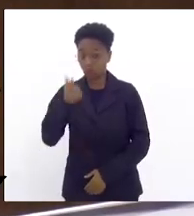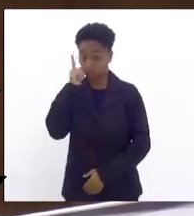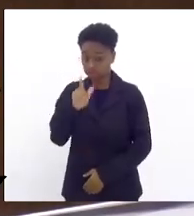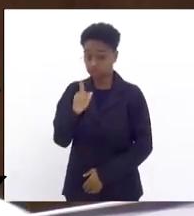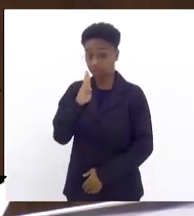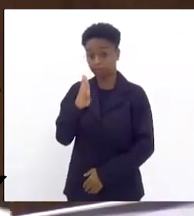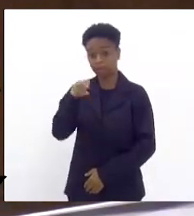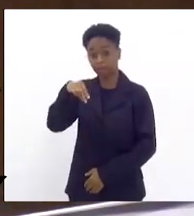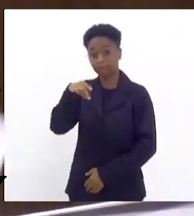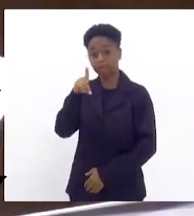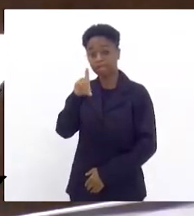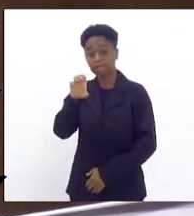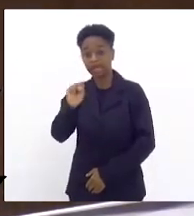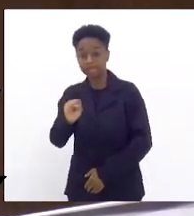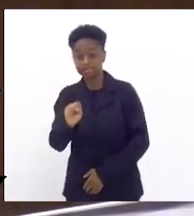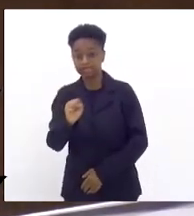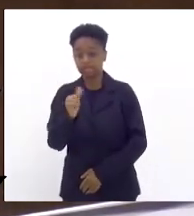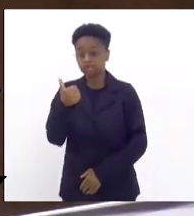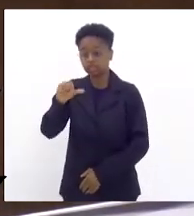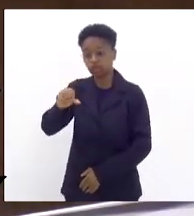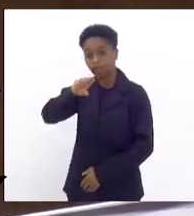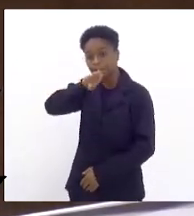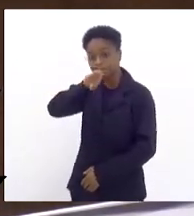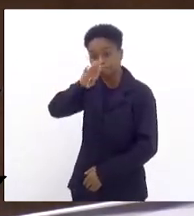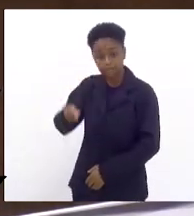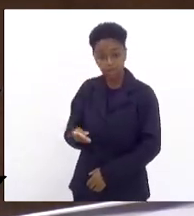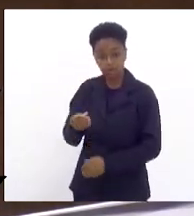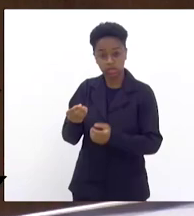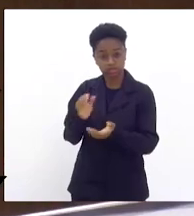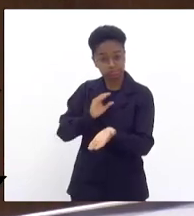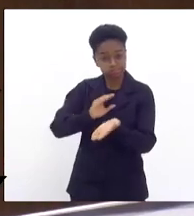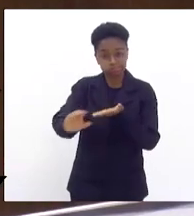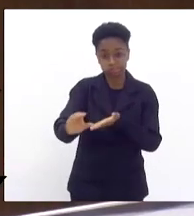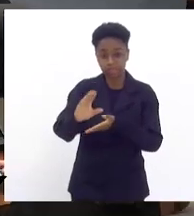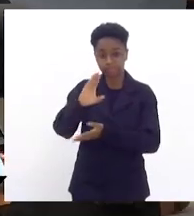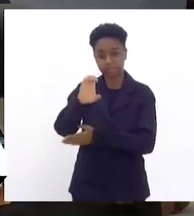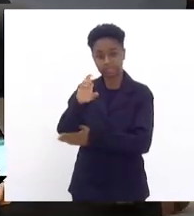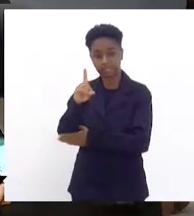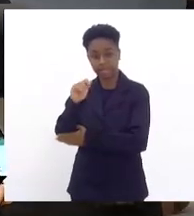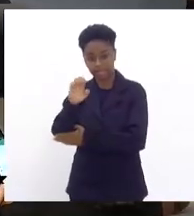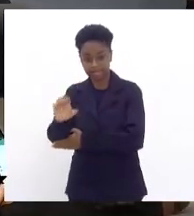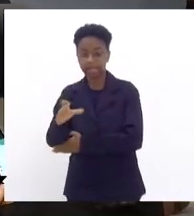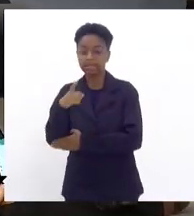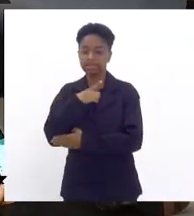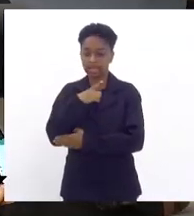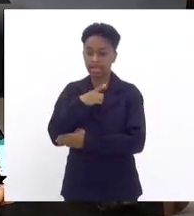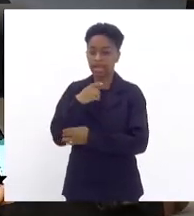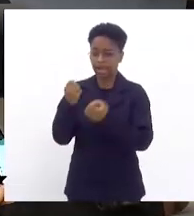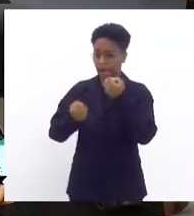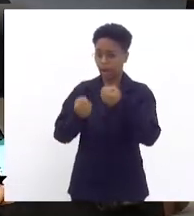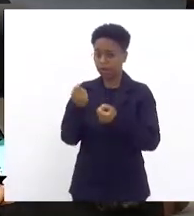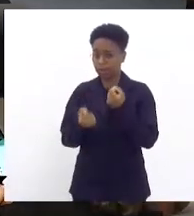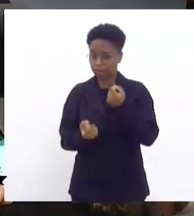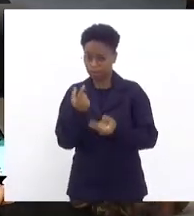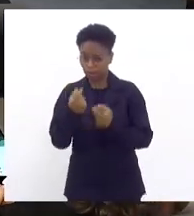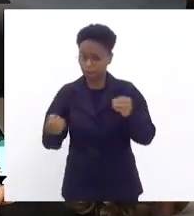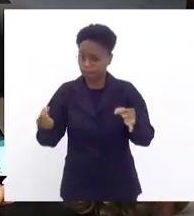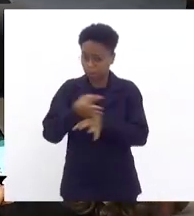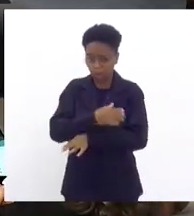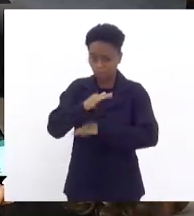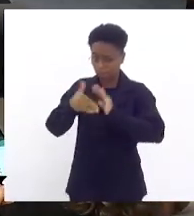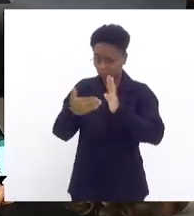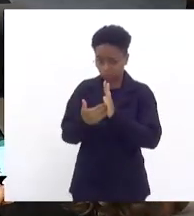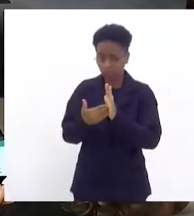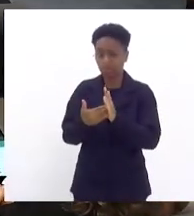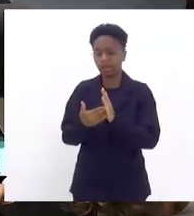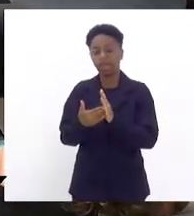BNDES 19 bilhões para a SEDAI, ele ia ter o carro de pipoca, o milho da pipoca, o chocolate da pipoca, e